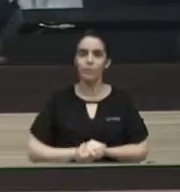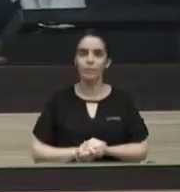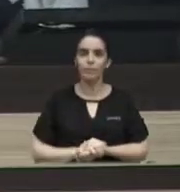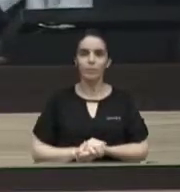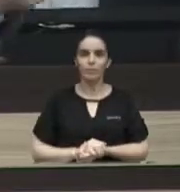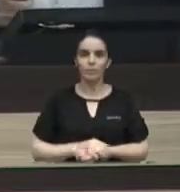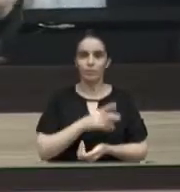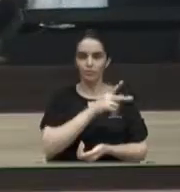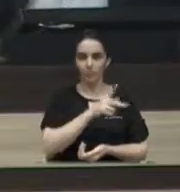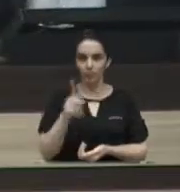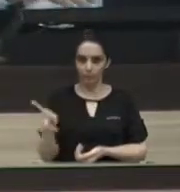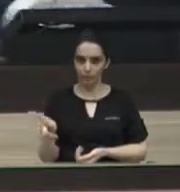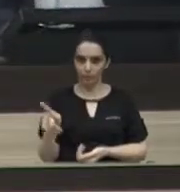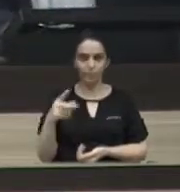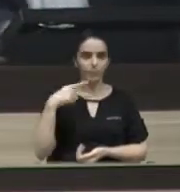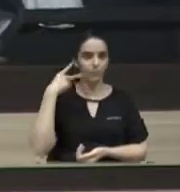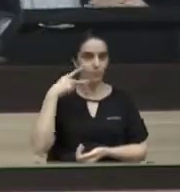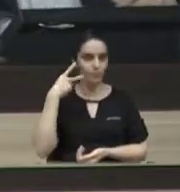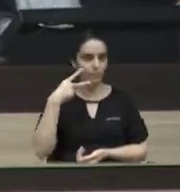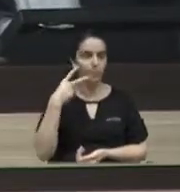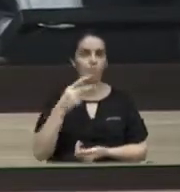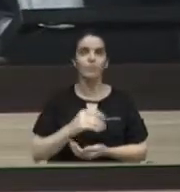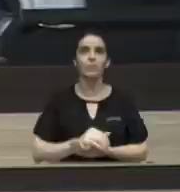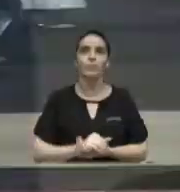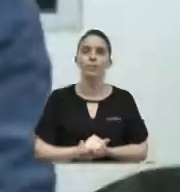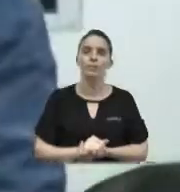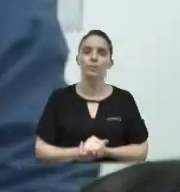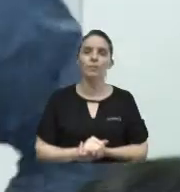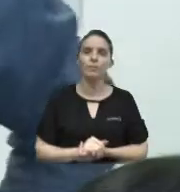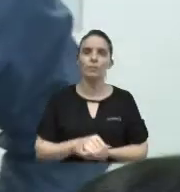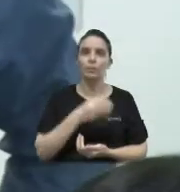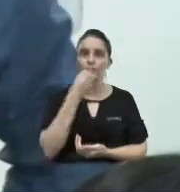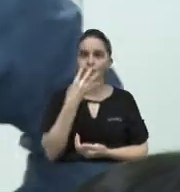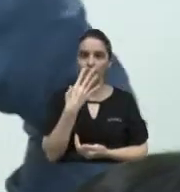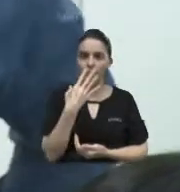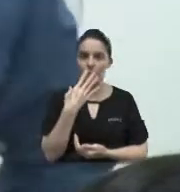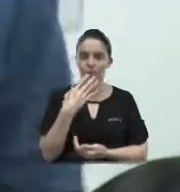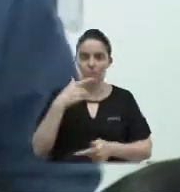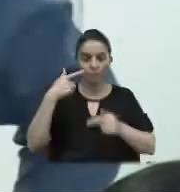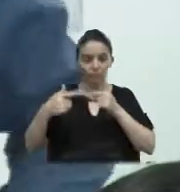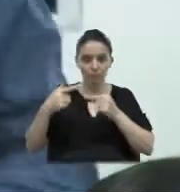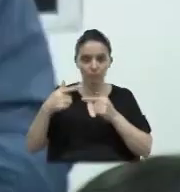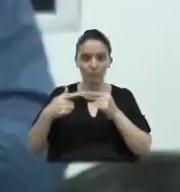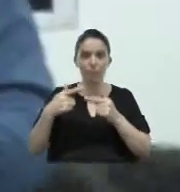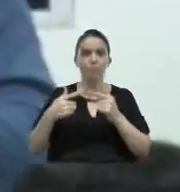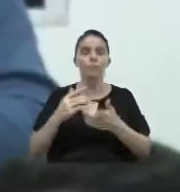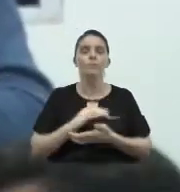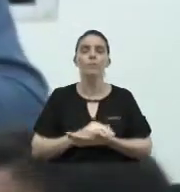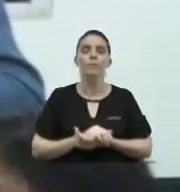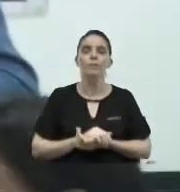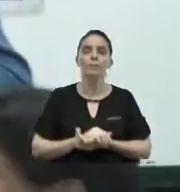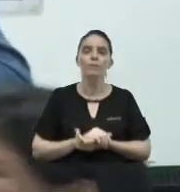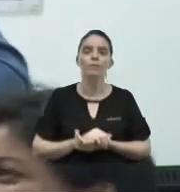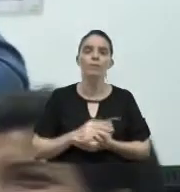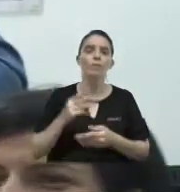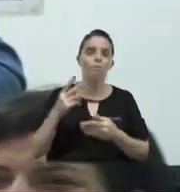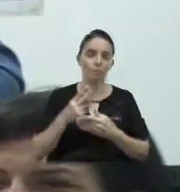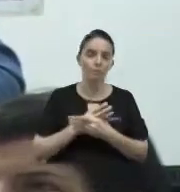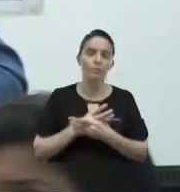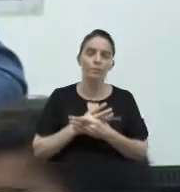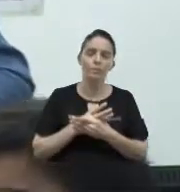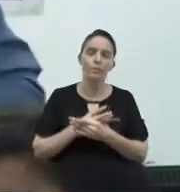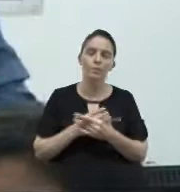Senhor presidente, nobres vereadores, como é bom a gente trazer alguma discussão calorosa a esta